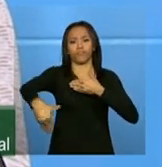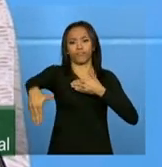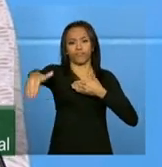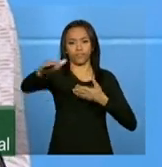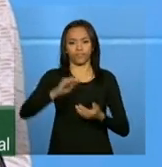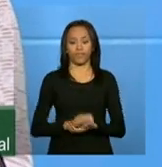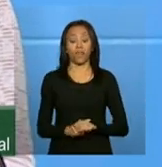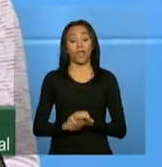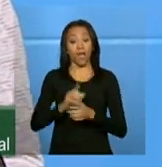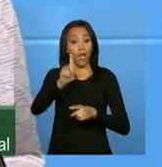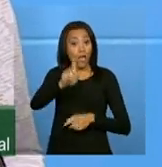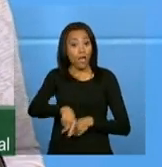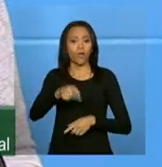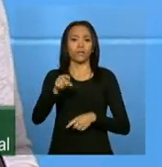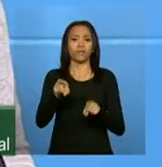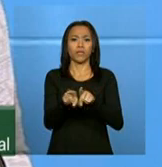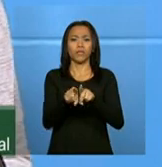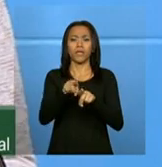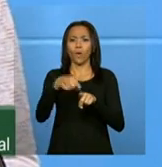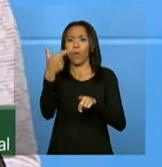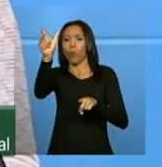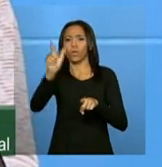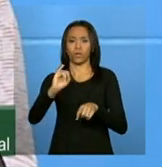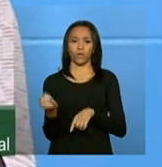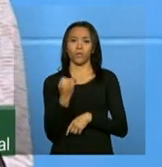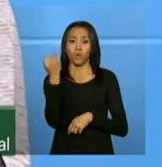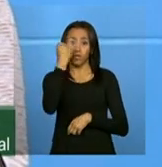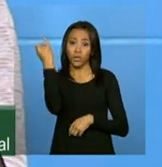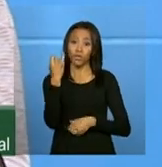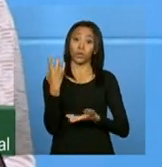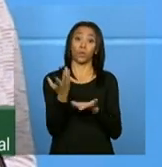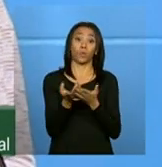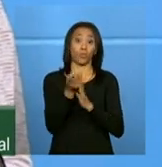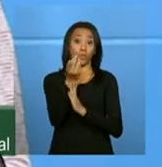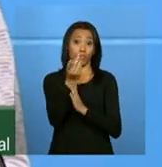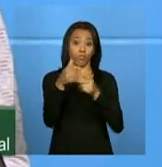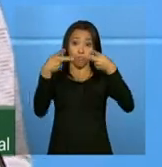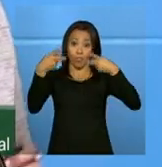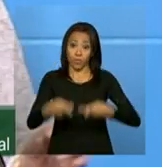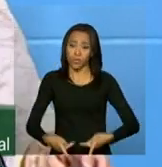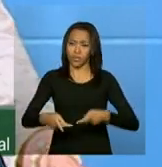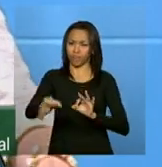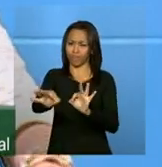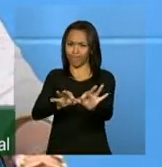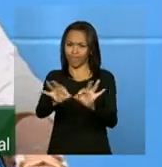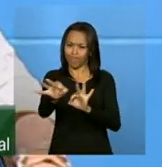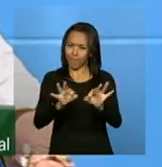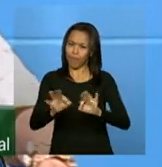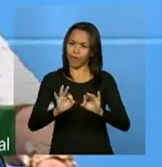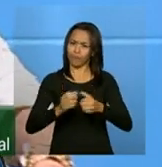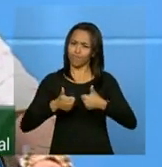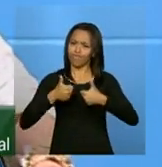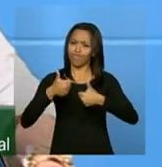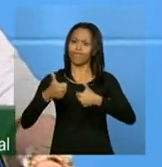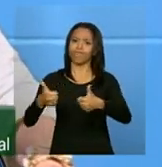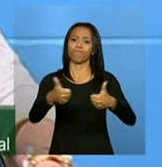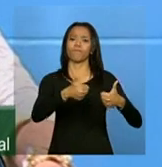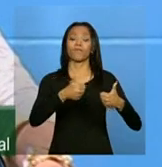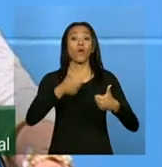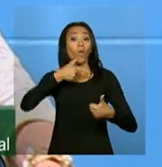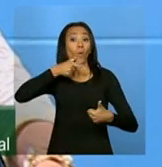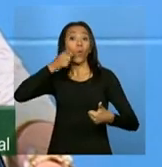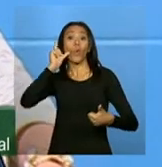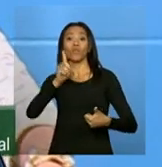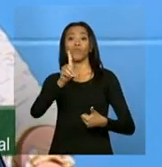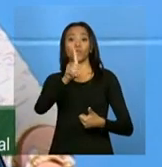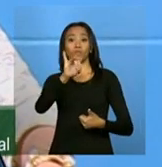Uma iniciativa muito importante nesse assunto, sem dúvida, é o projeto do trabalho decente. Como todos conhecem, ontem foi o dia do